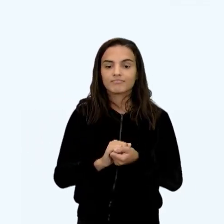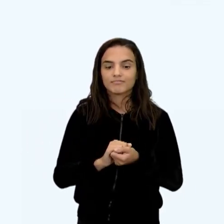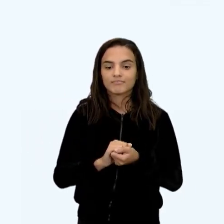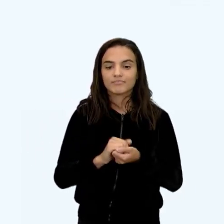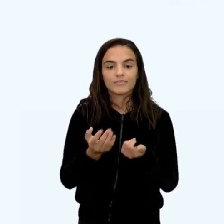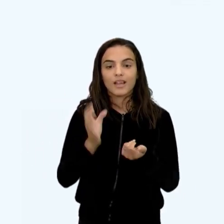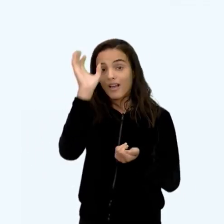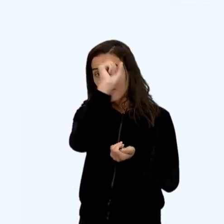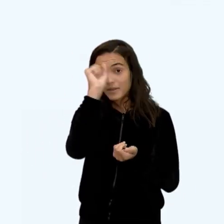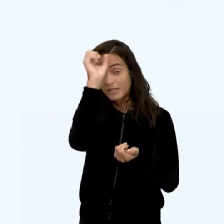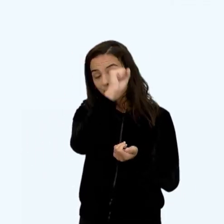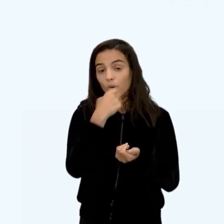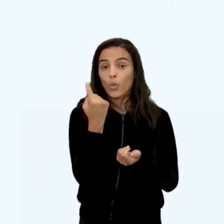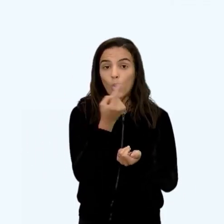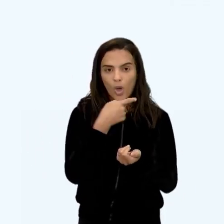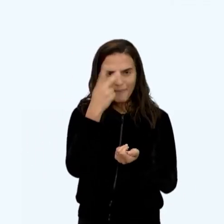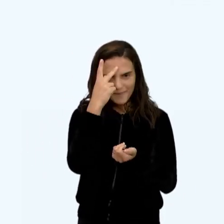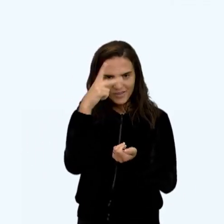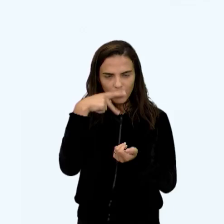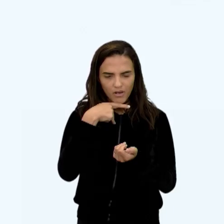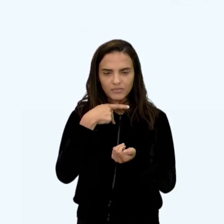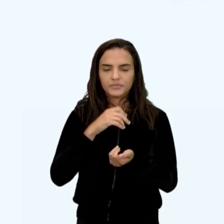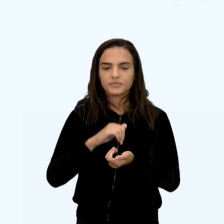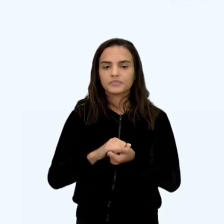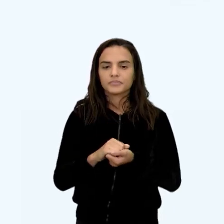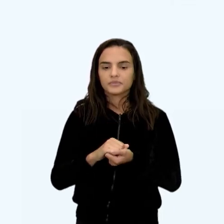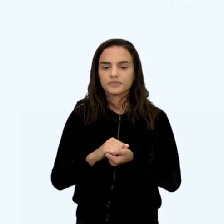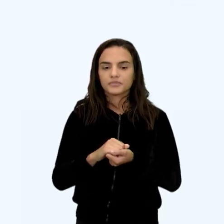e não aprendemos conosco,